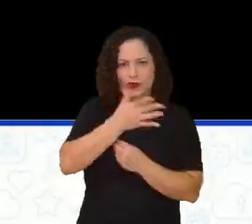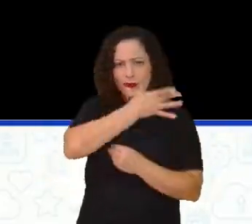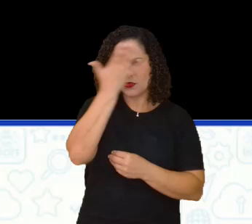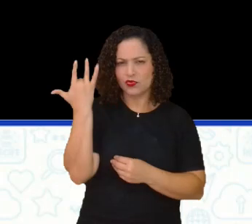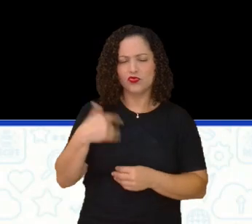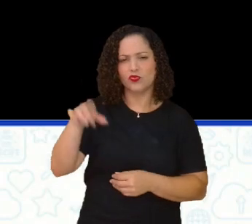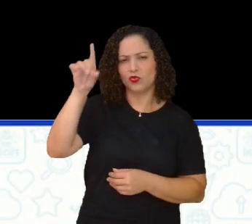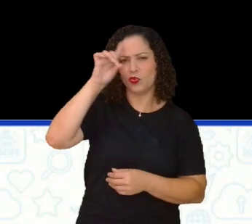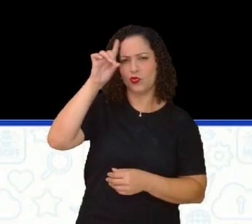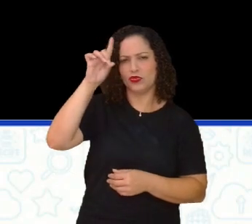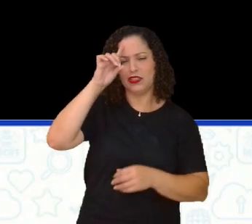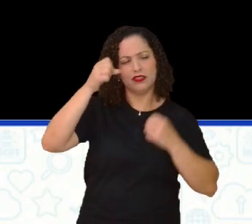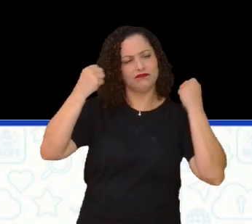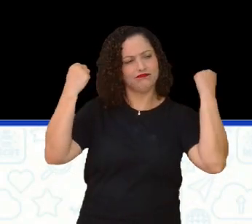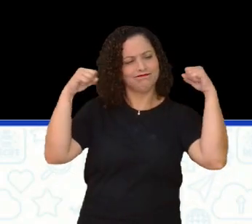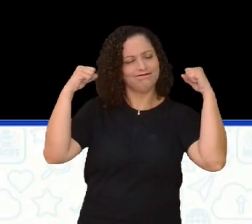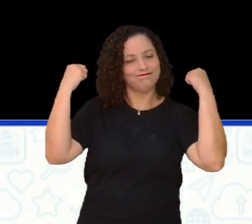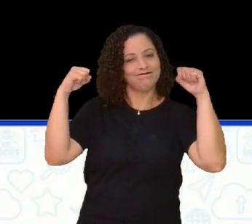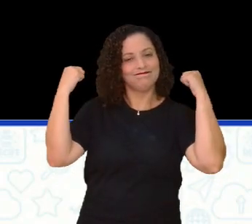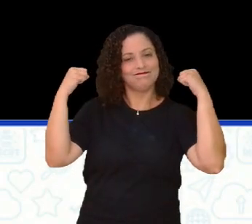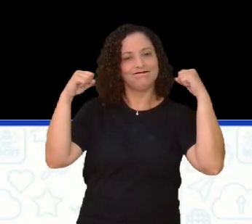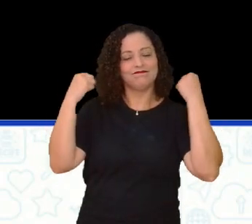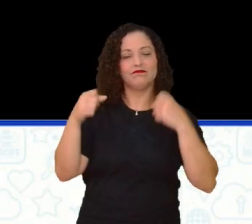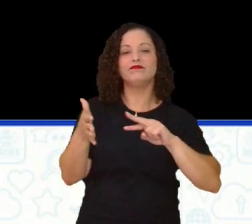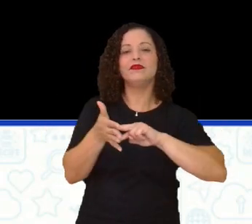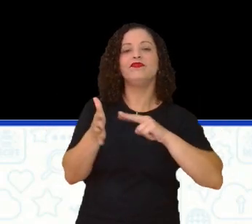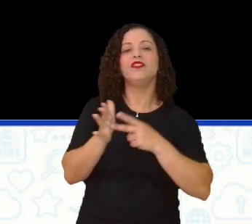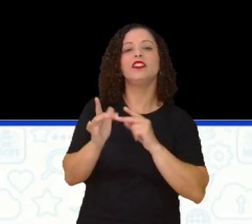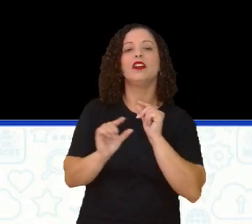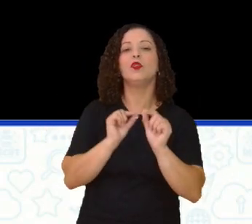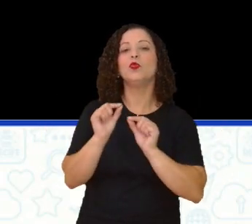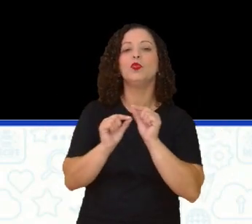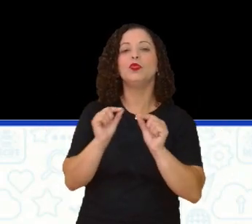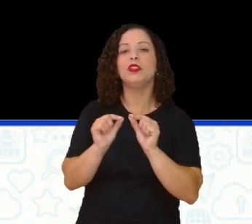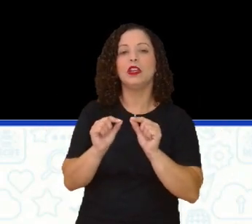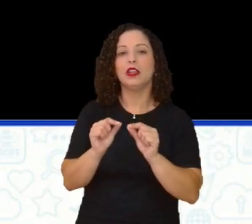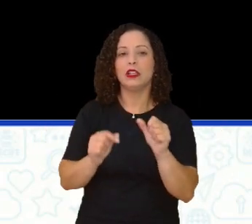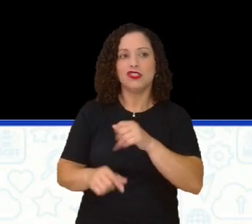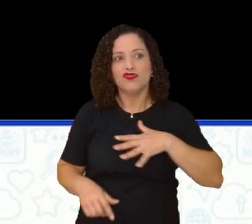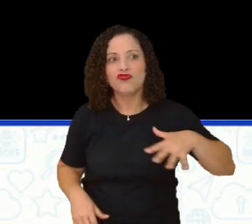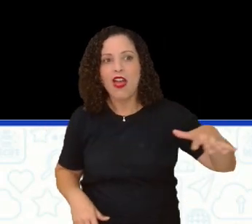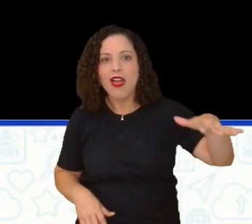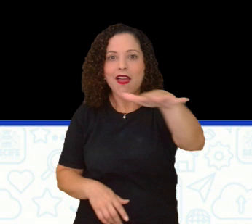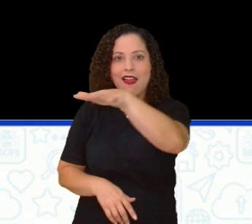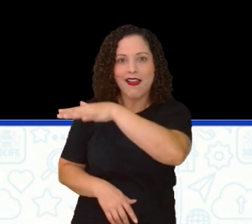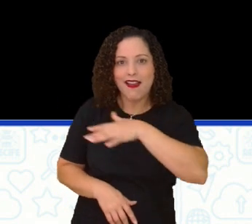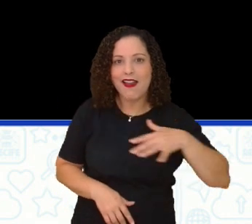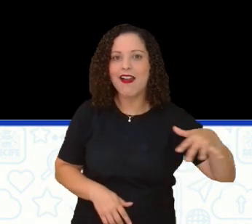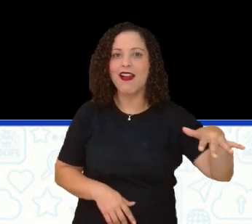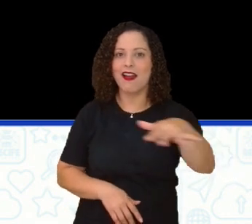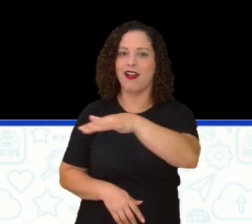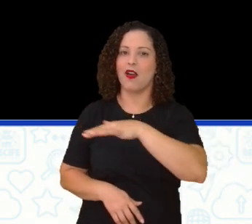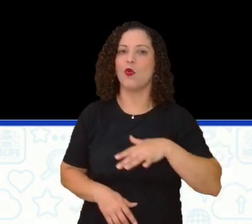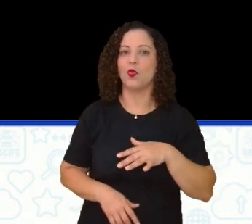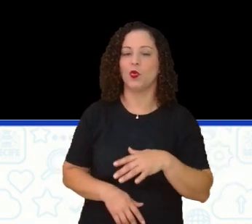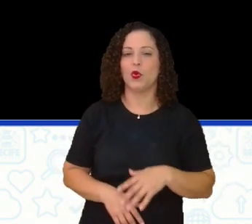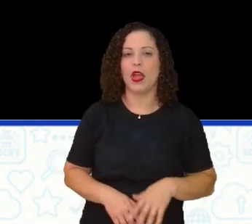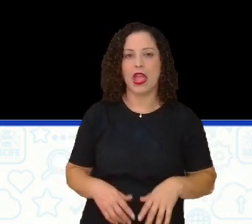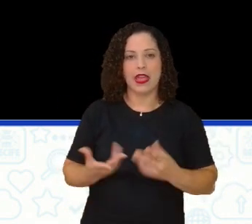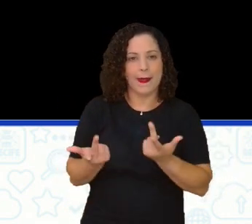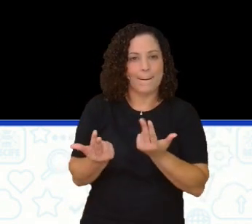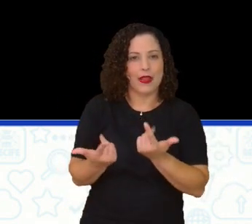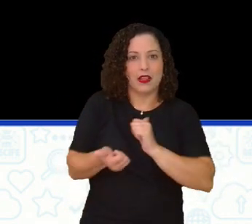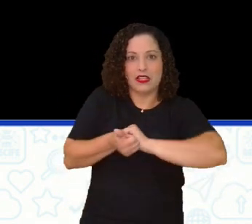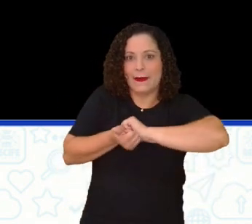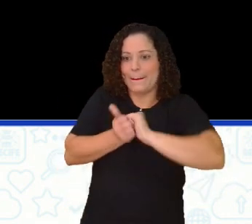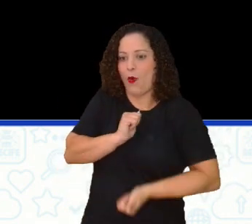física diariamente. Isso não quer dizer, não é? Entretanto, que todos devem ser superatletas, estar todo